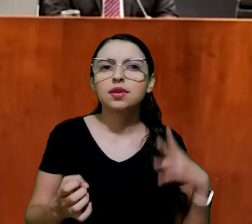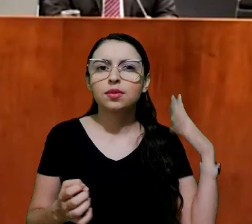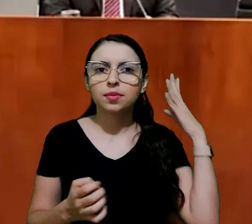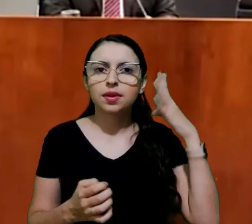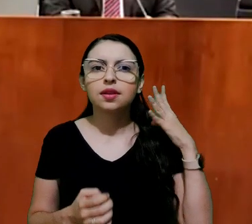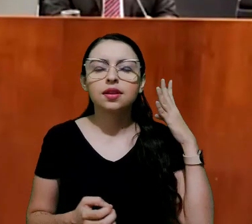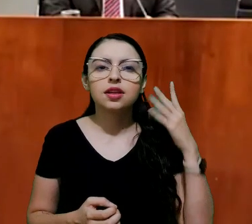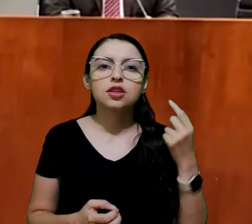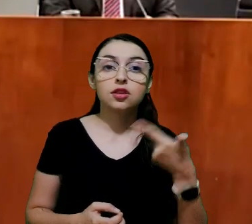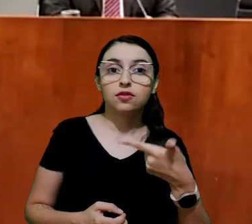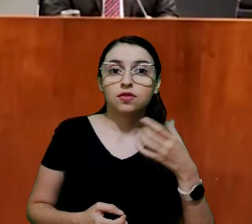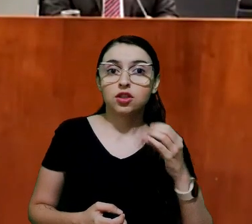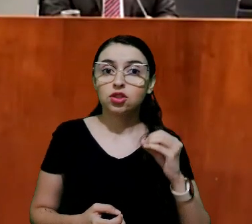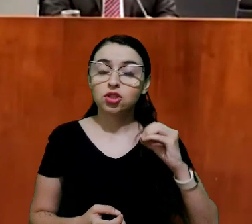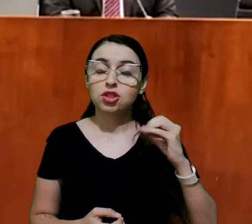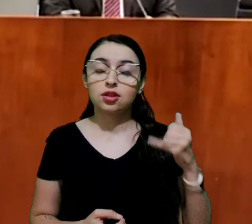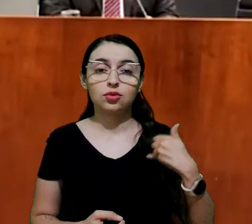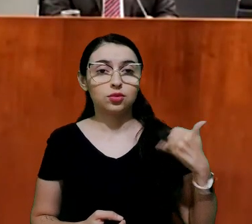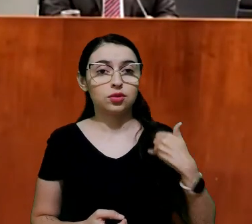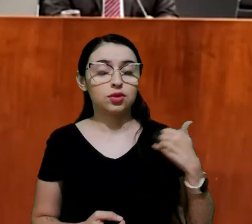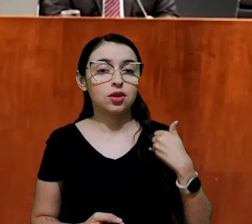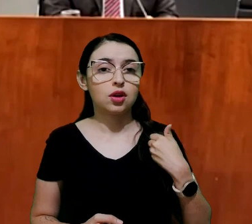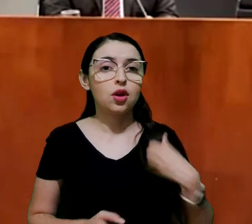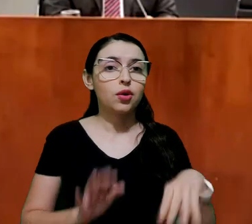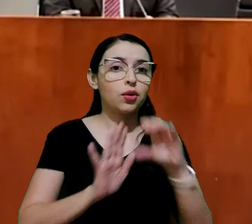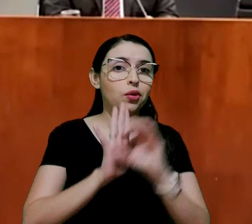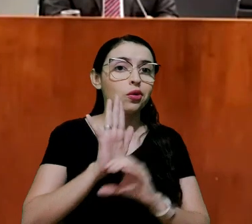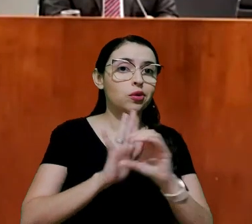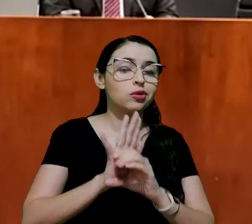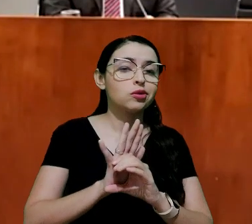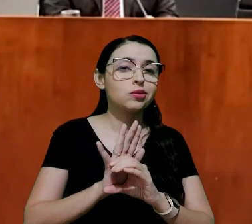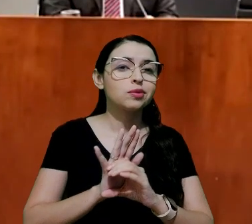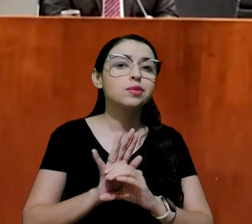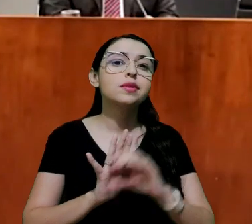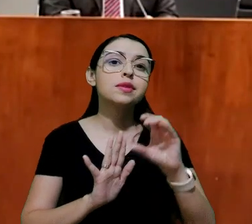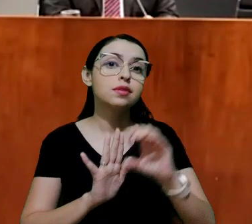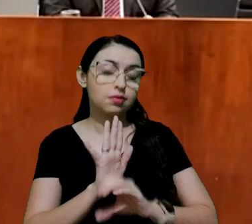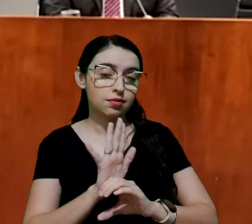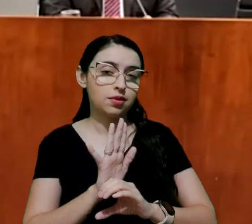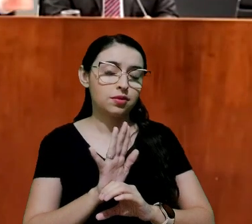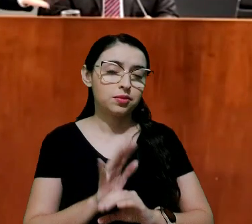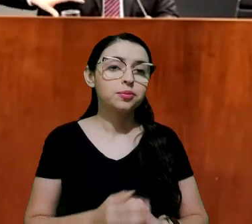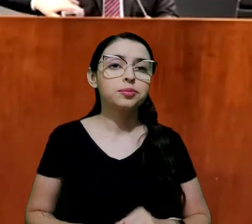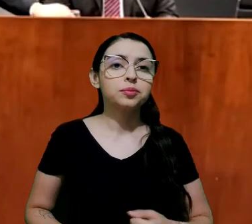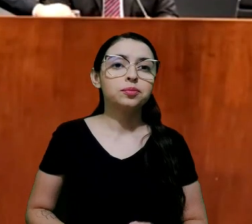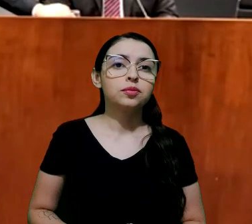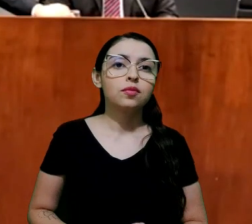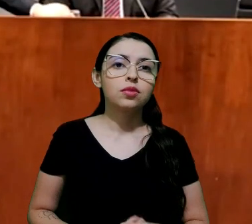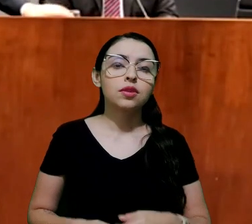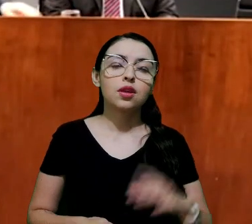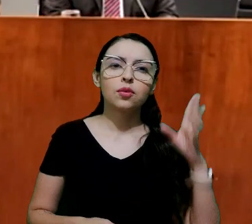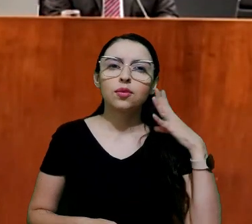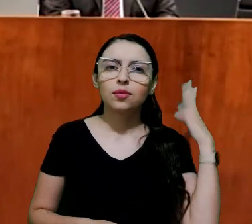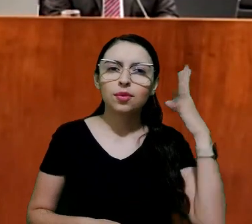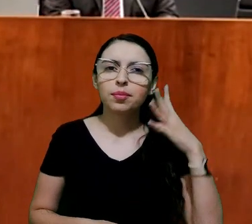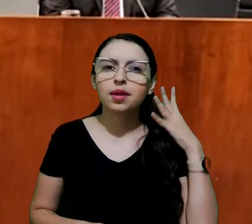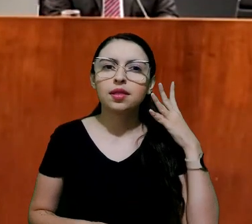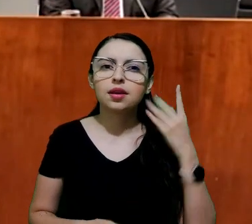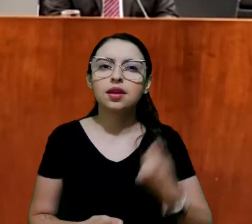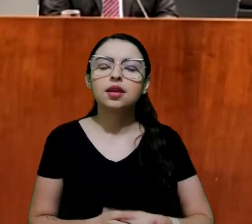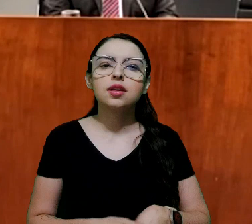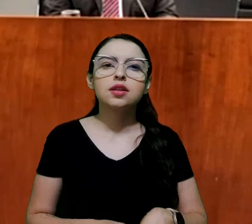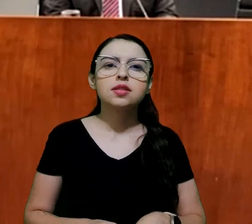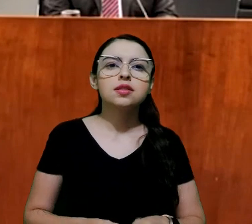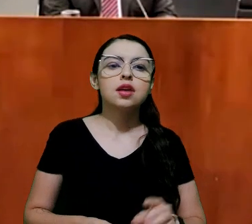Civil, aspectos controvertidos da sucessão legítima, evento que é coordenado pelo desembargador federal